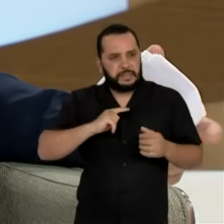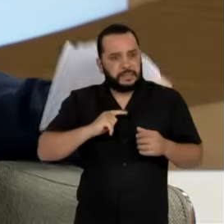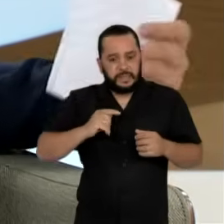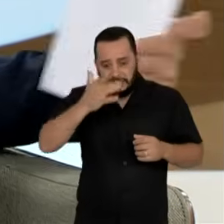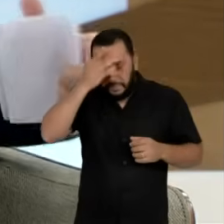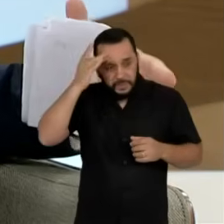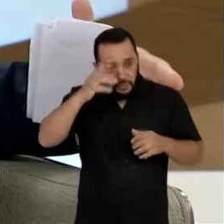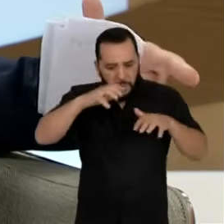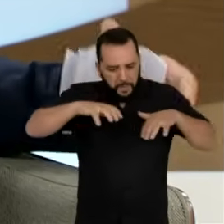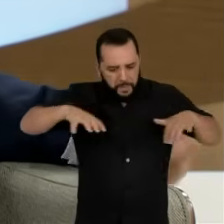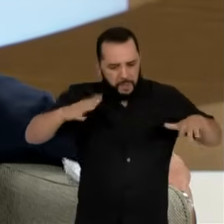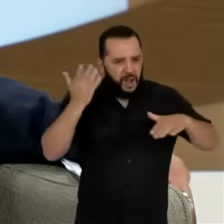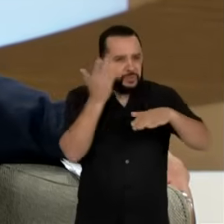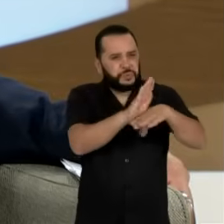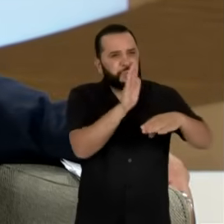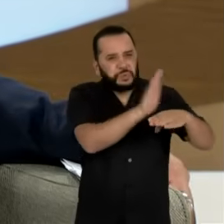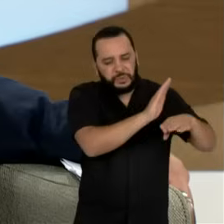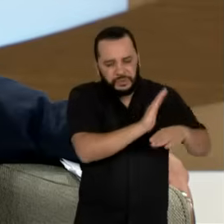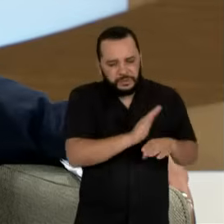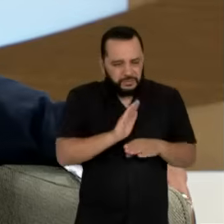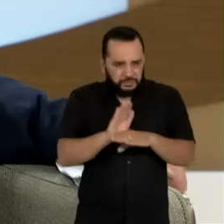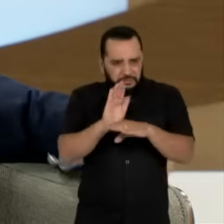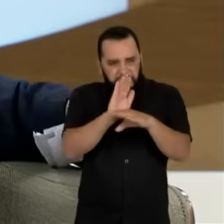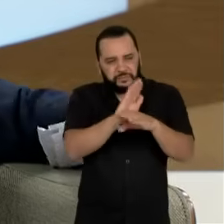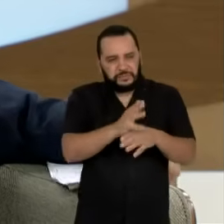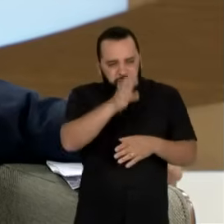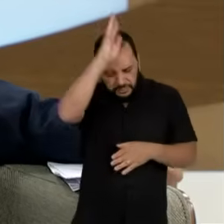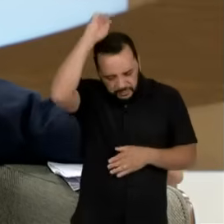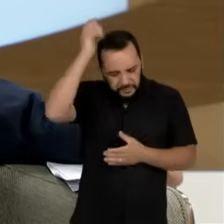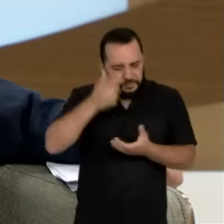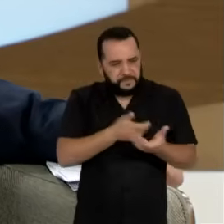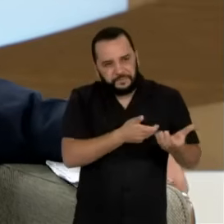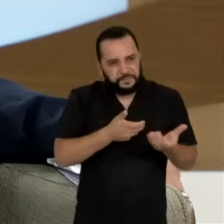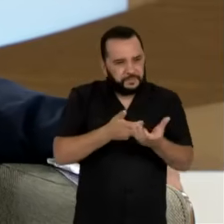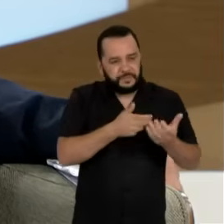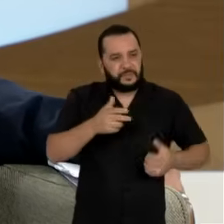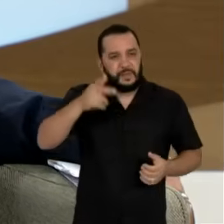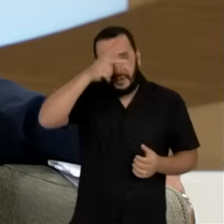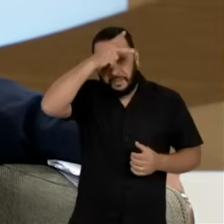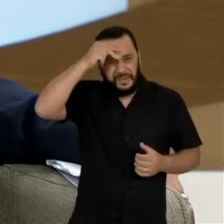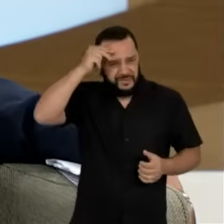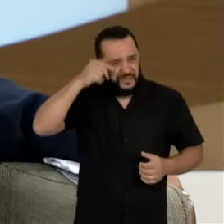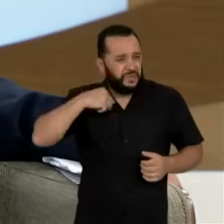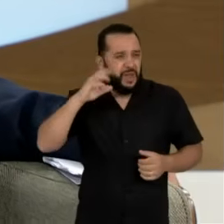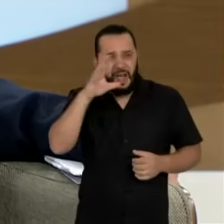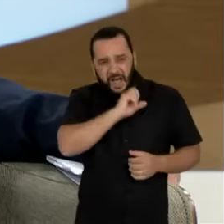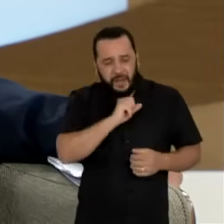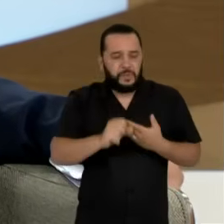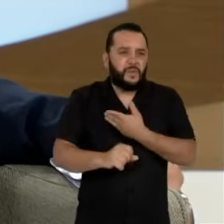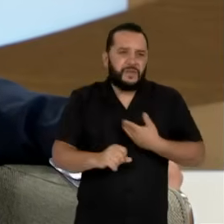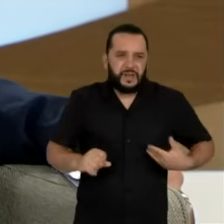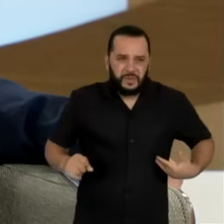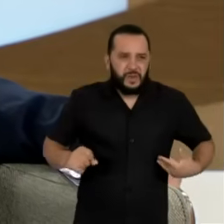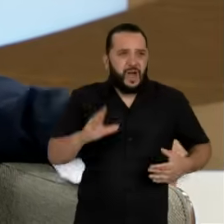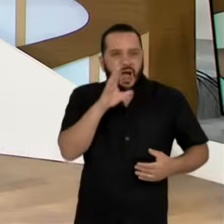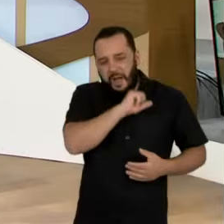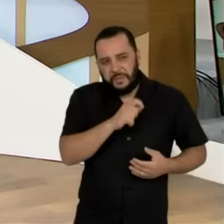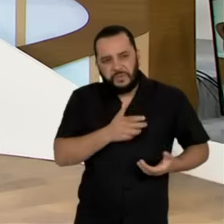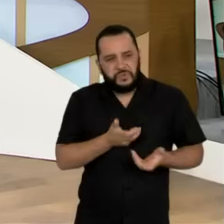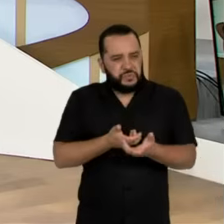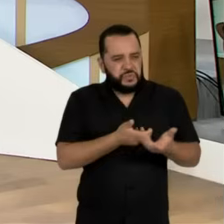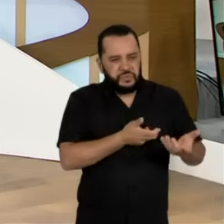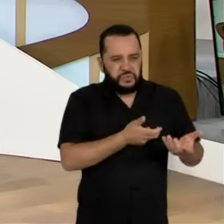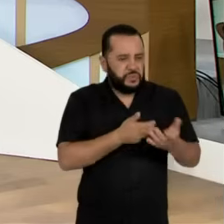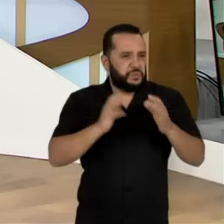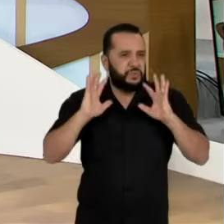Chão, né? Todo mundo se ajudando, sabe? E o bombeiro, o prefeito deu uma resposta imediata, o governador, resposta pronta, sabe? A